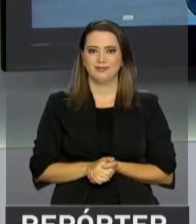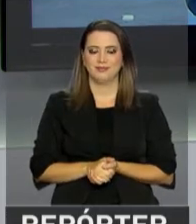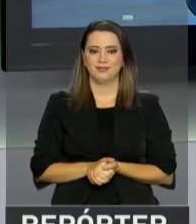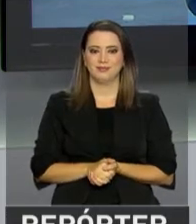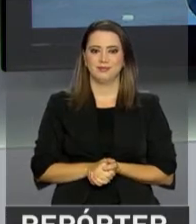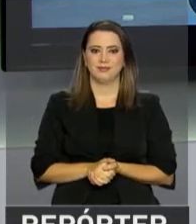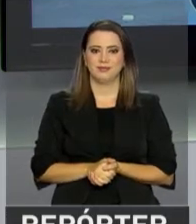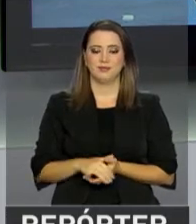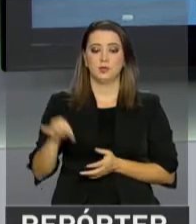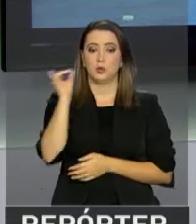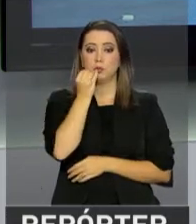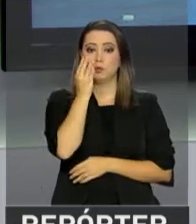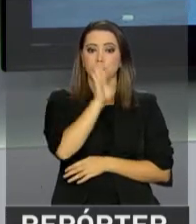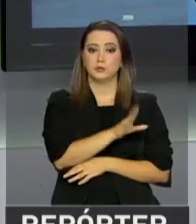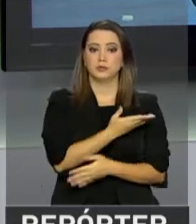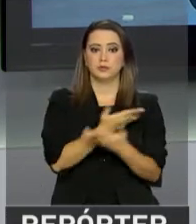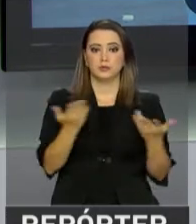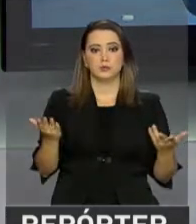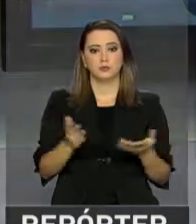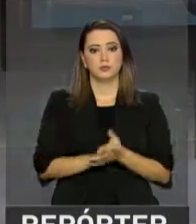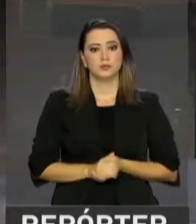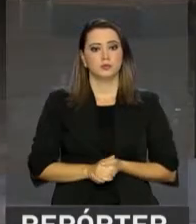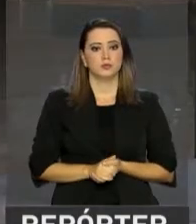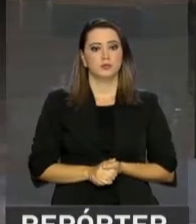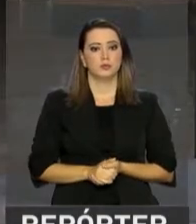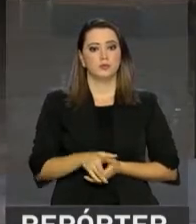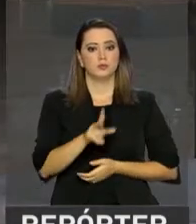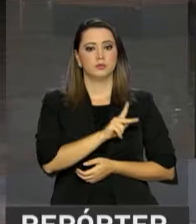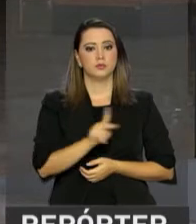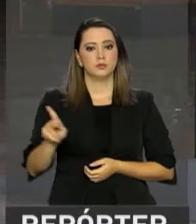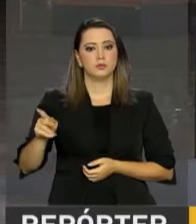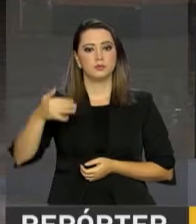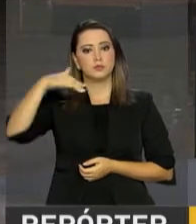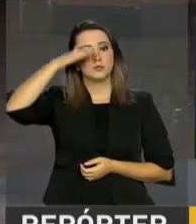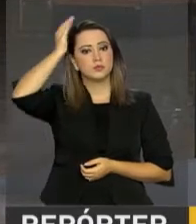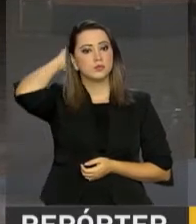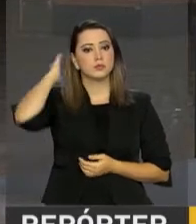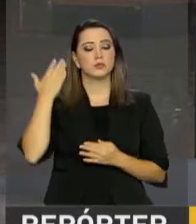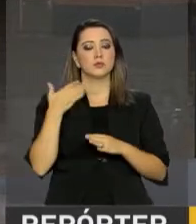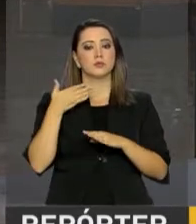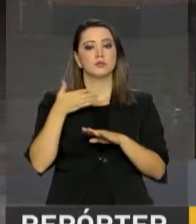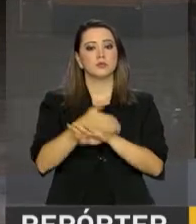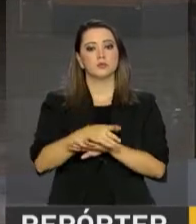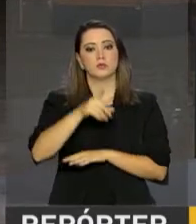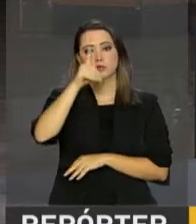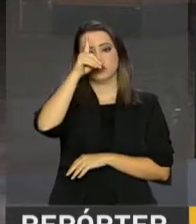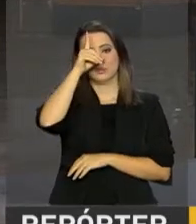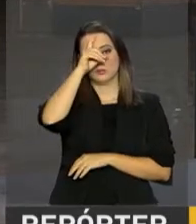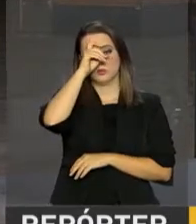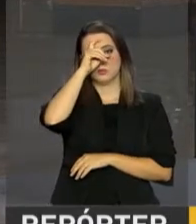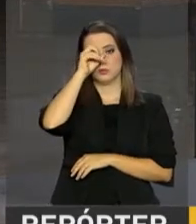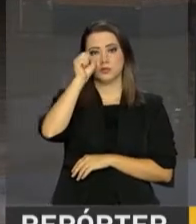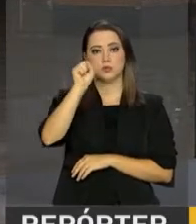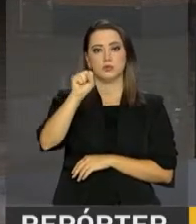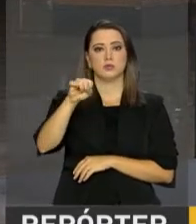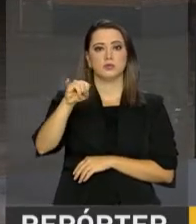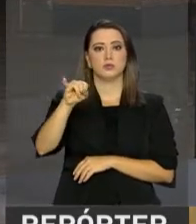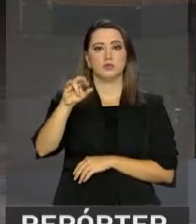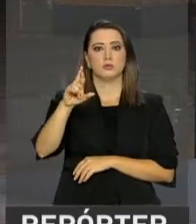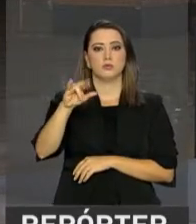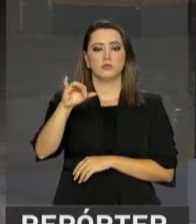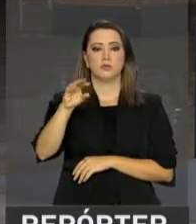boa tarde roberto o boa tarde a todos o presidente michel temer deu entrada hoje no hospital sírio libanês para